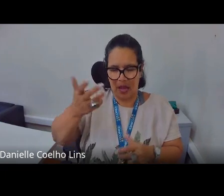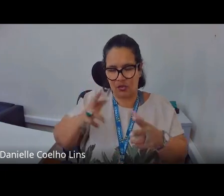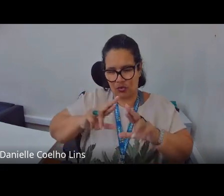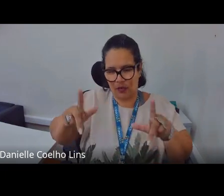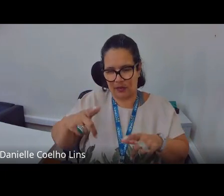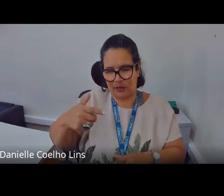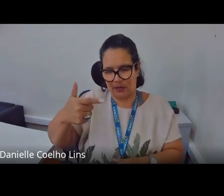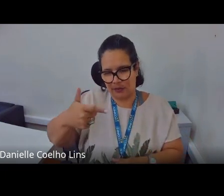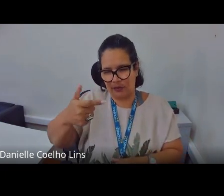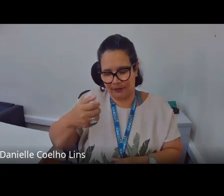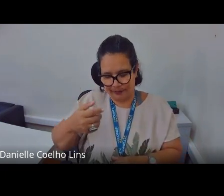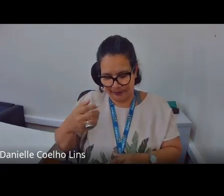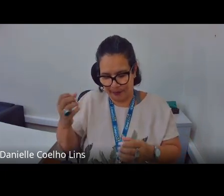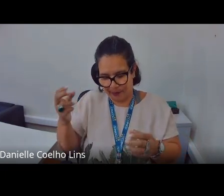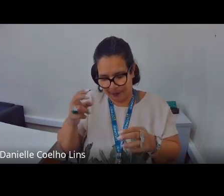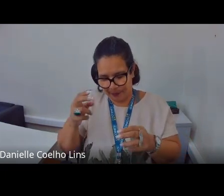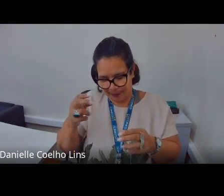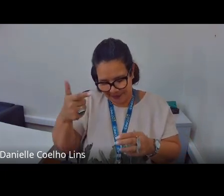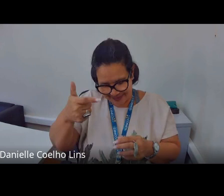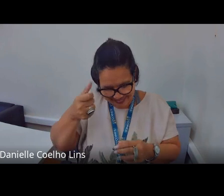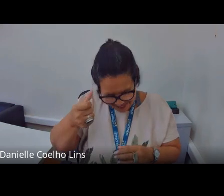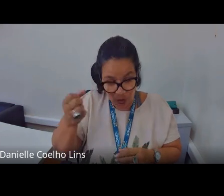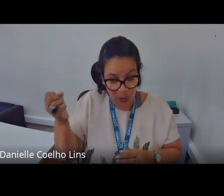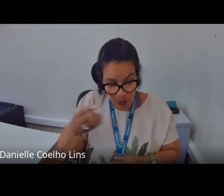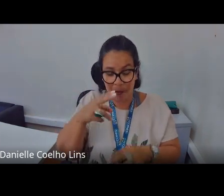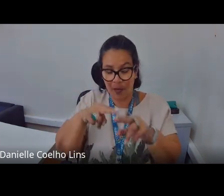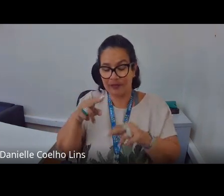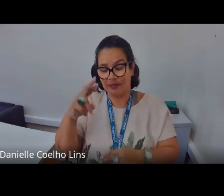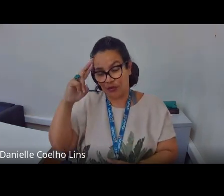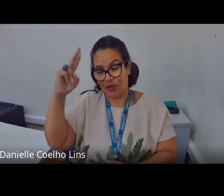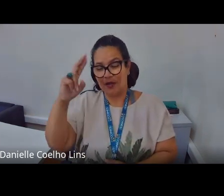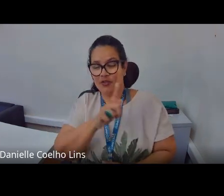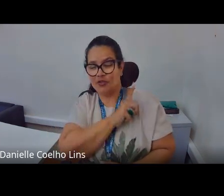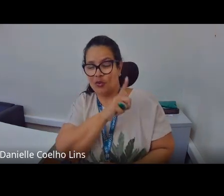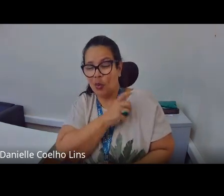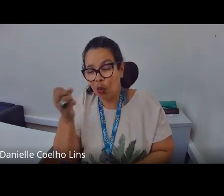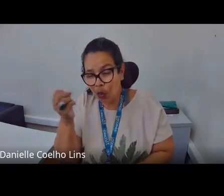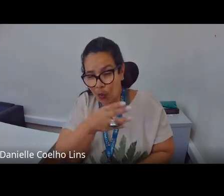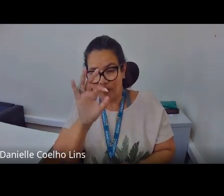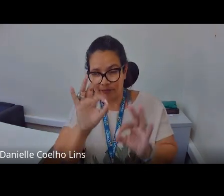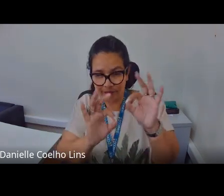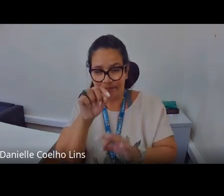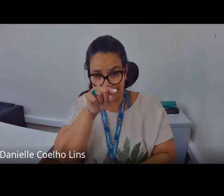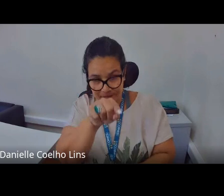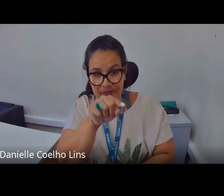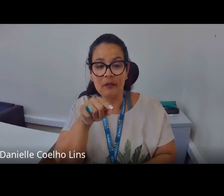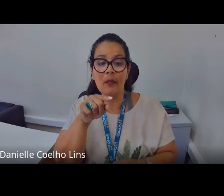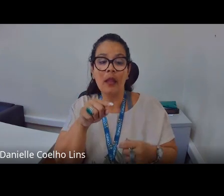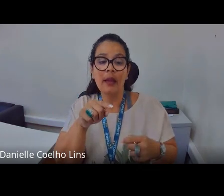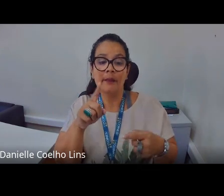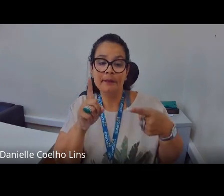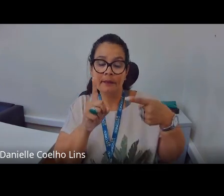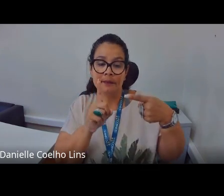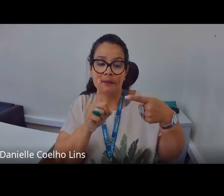pontos mudaram do 1º semestre agora para o 2º, houveram algumas mudanças, porque a gente está com a nova